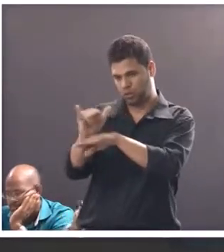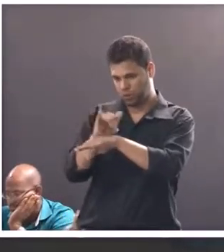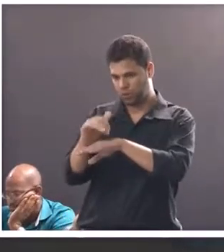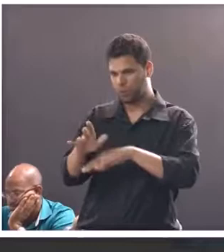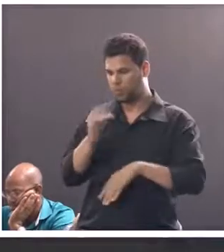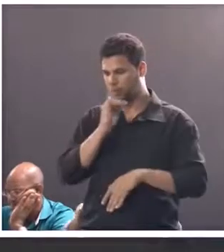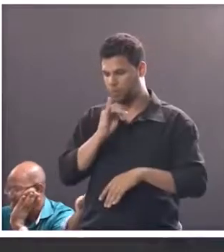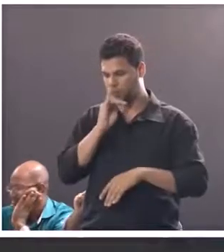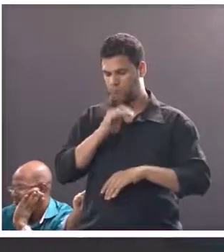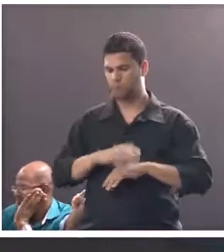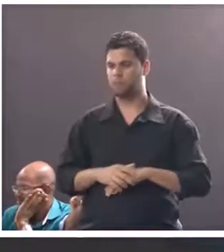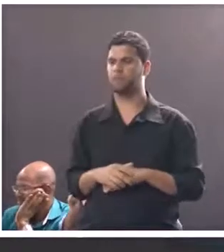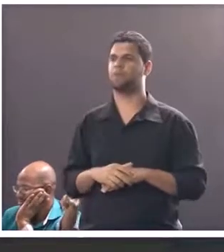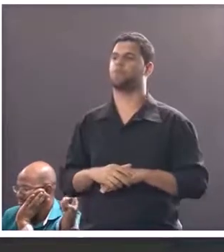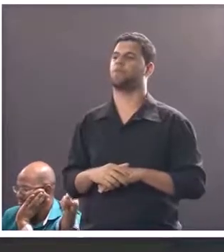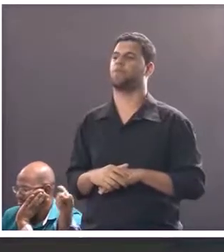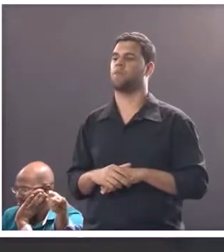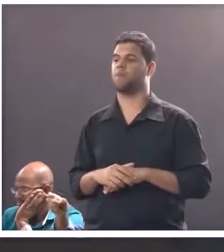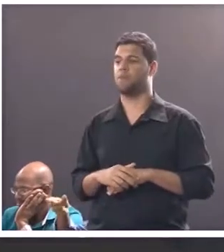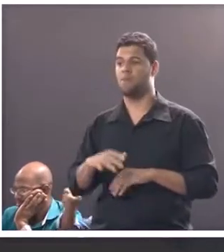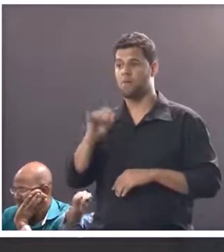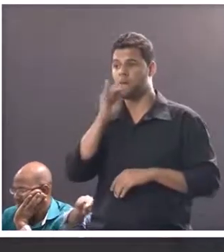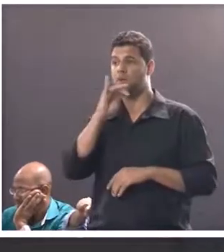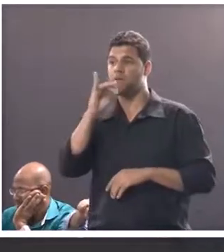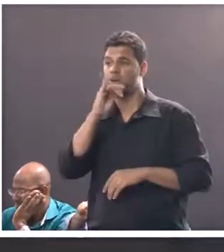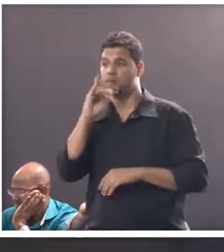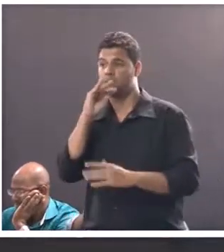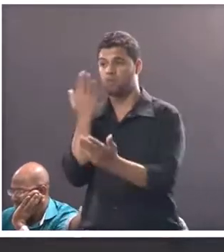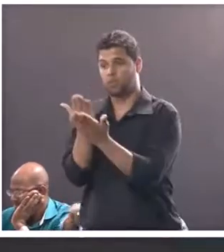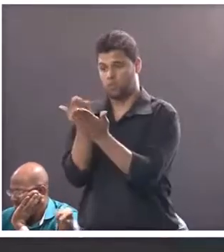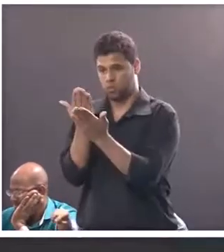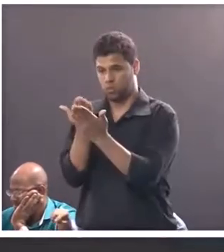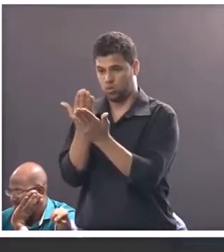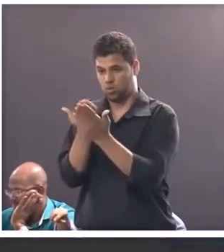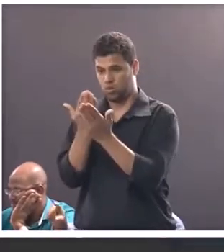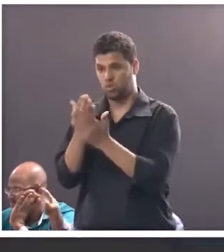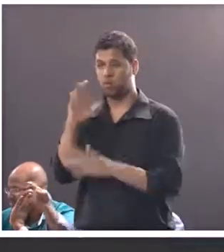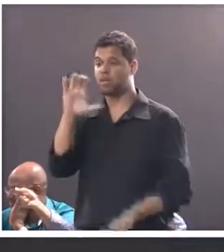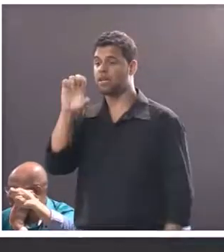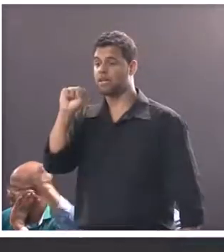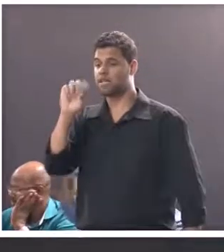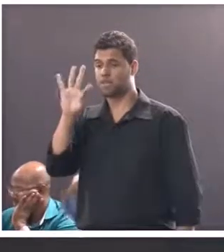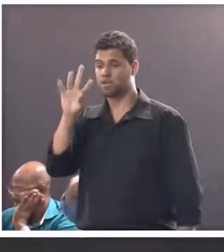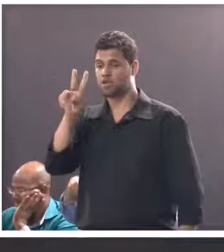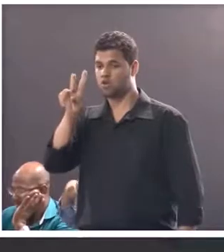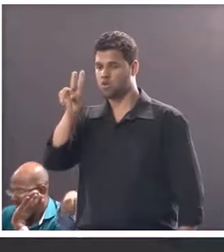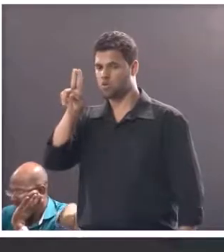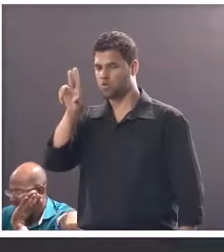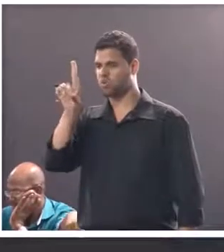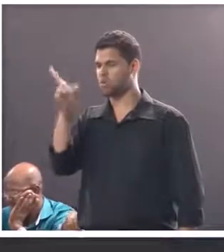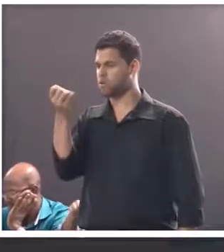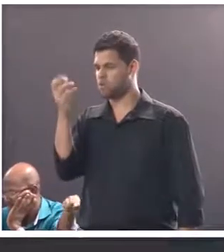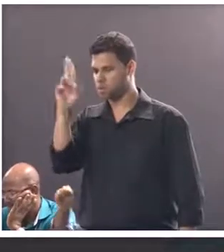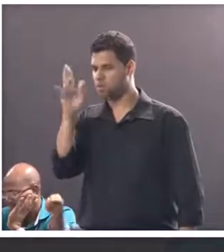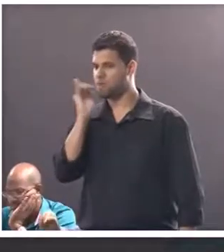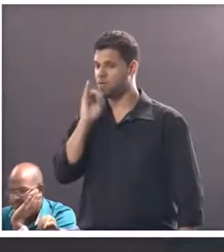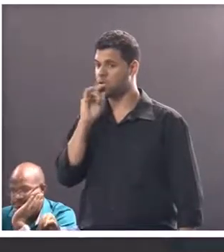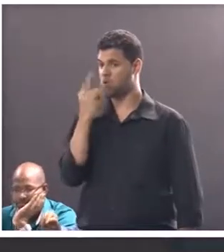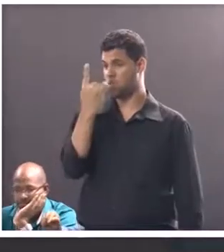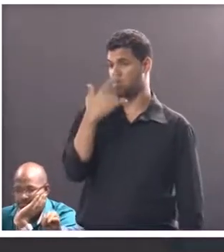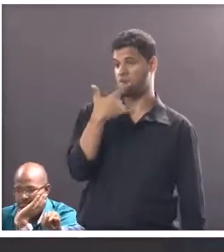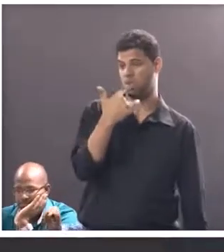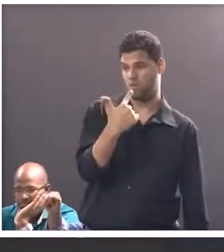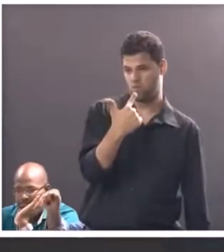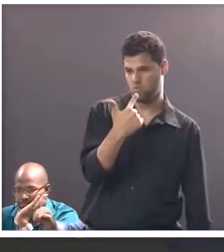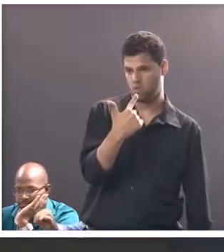Como eu dei a questão, o exemplo do estudar e do estudo, que é a transposição. Quando numa língua,